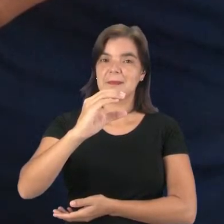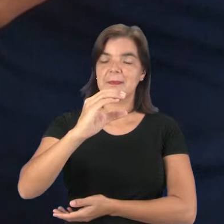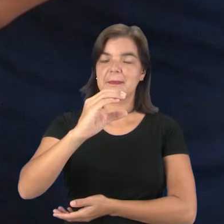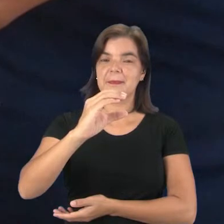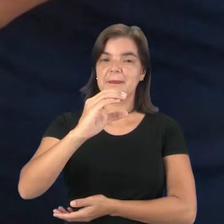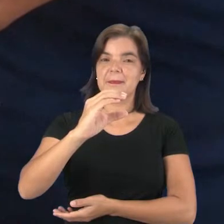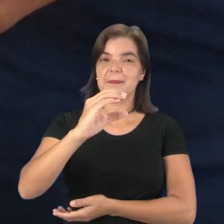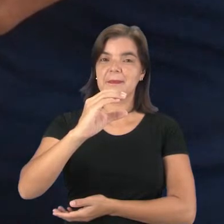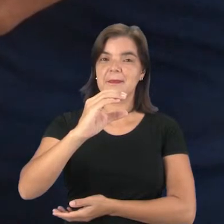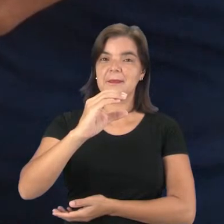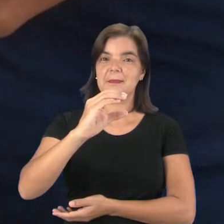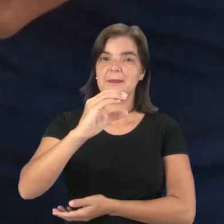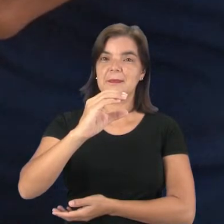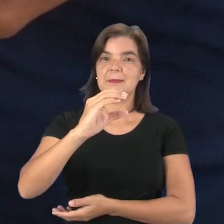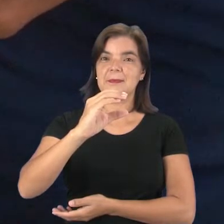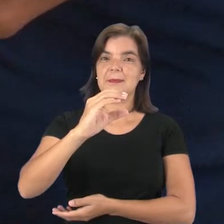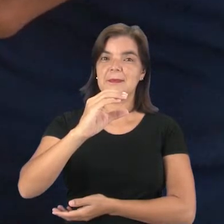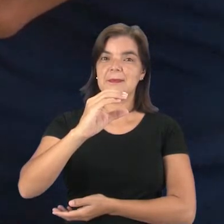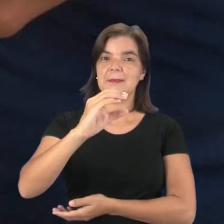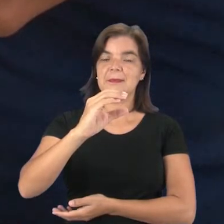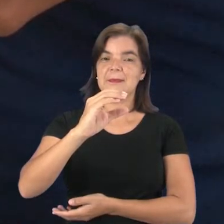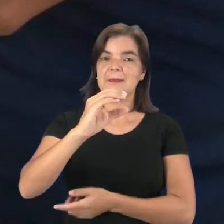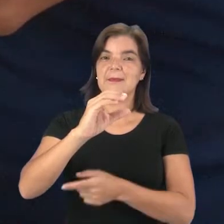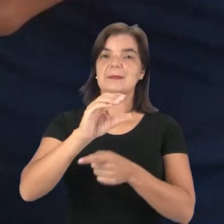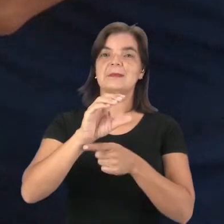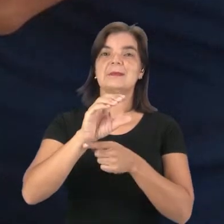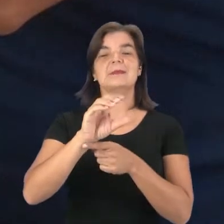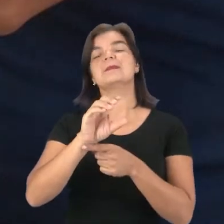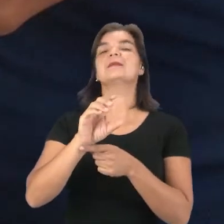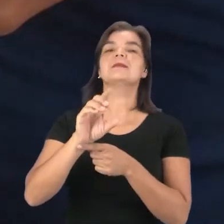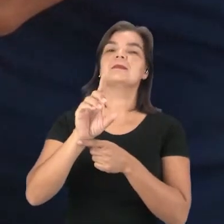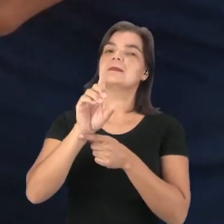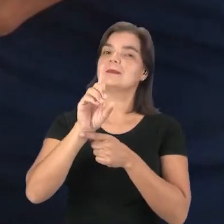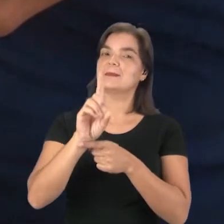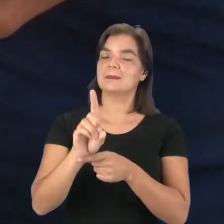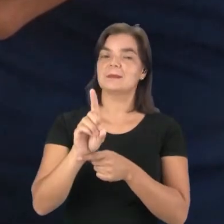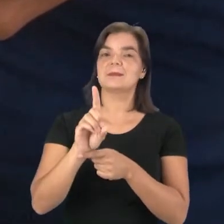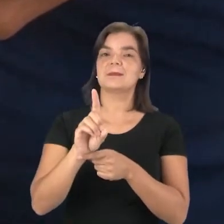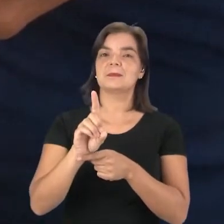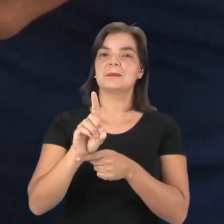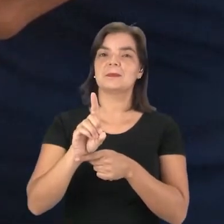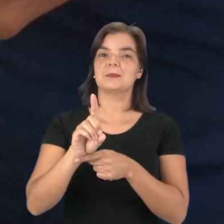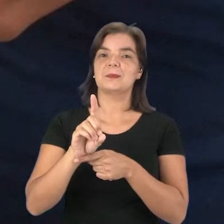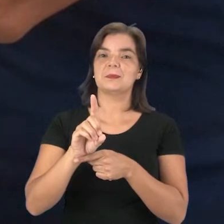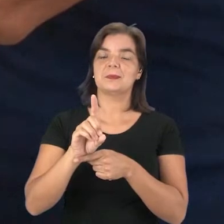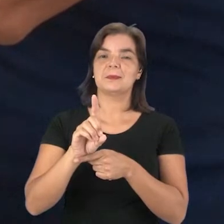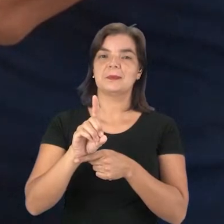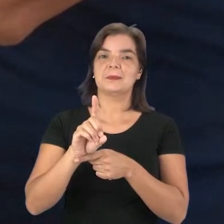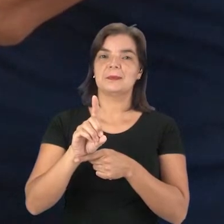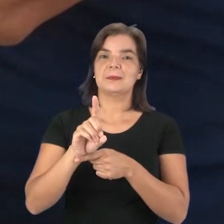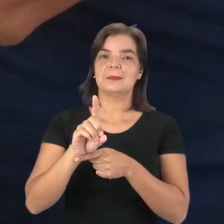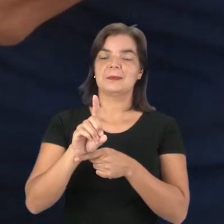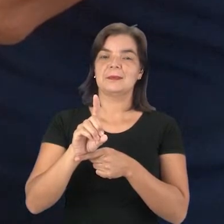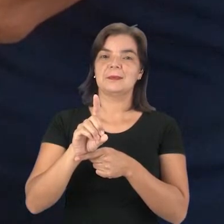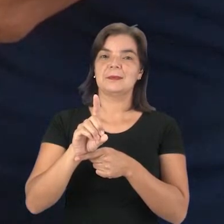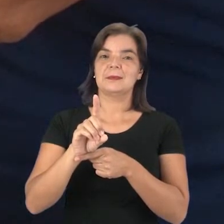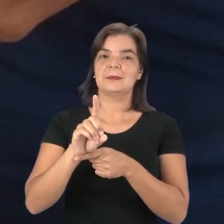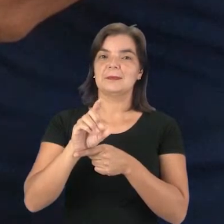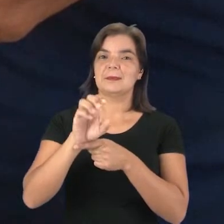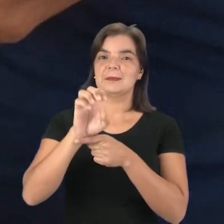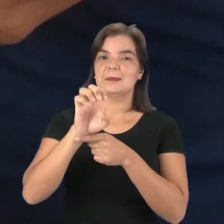letra c a letra de muito bem